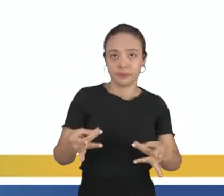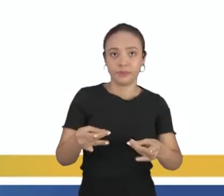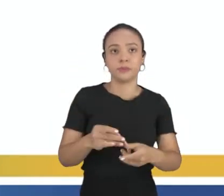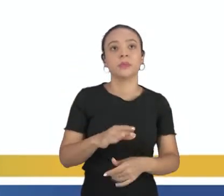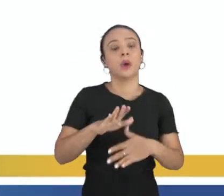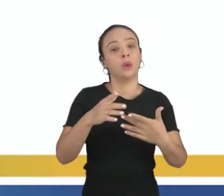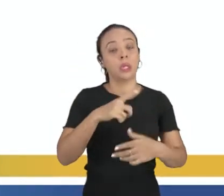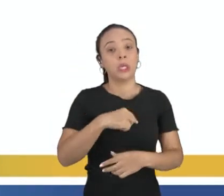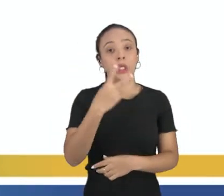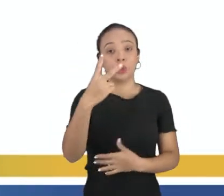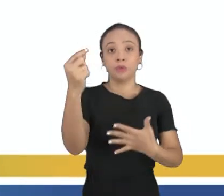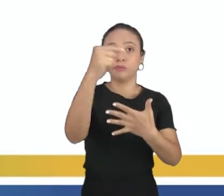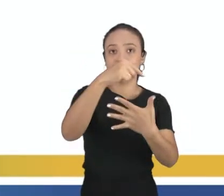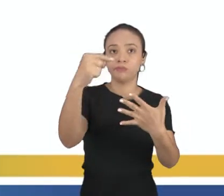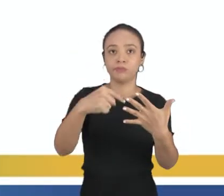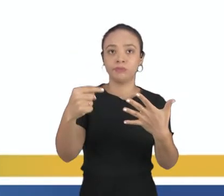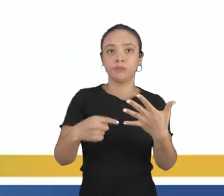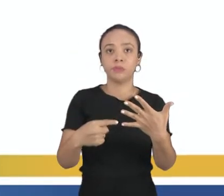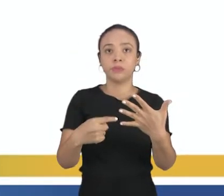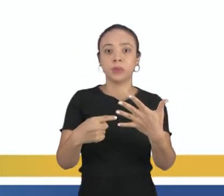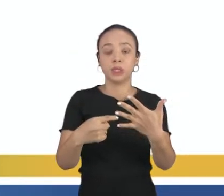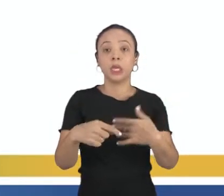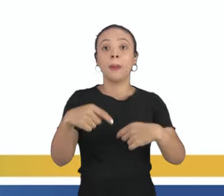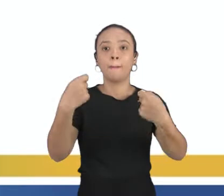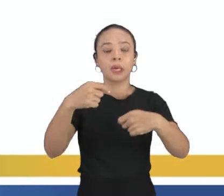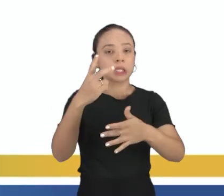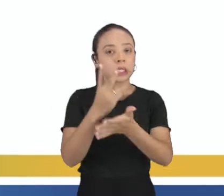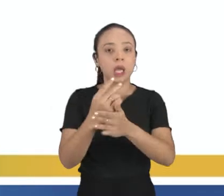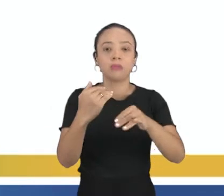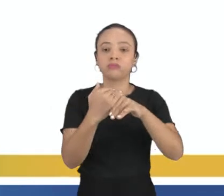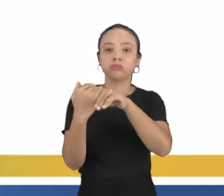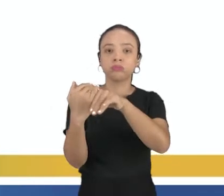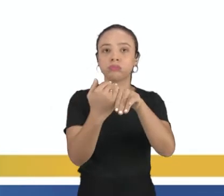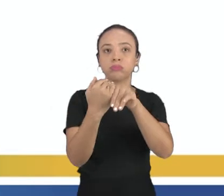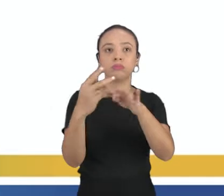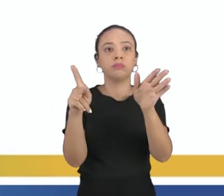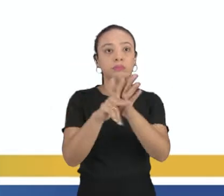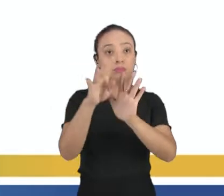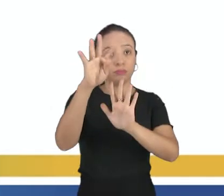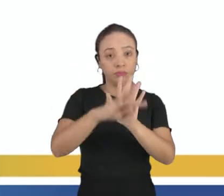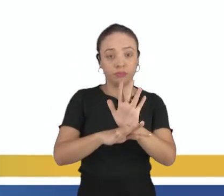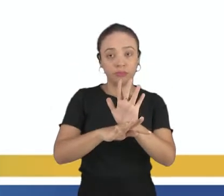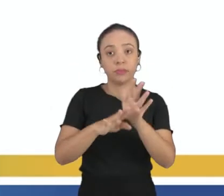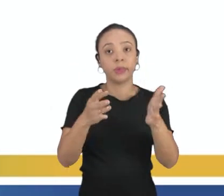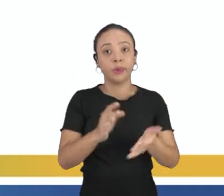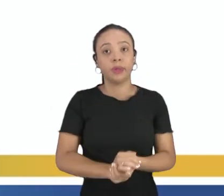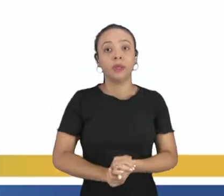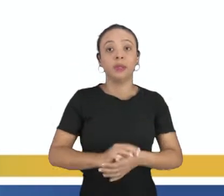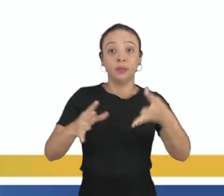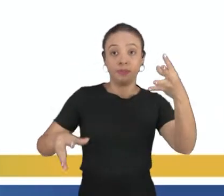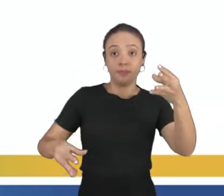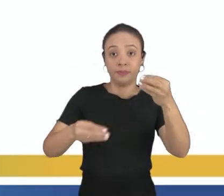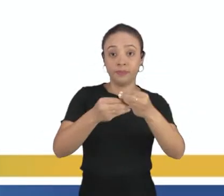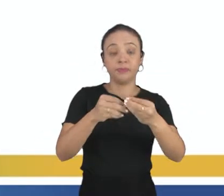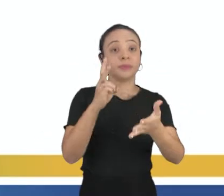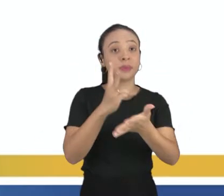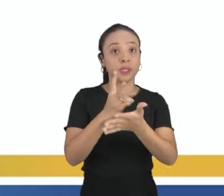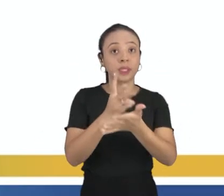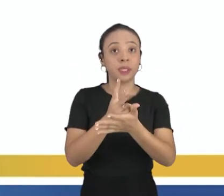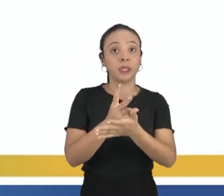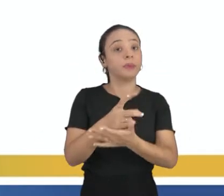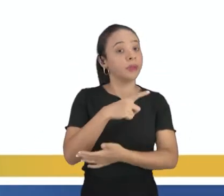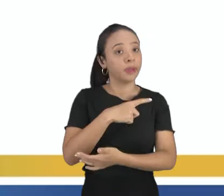são dois elementos que devem estar em perfeito equilíbrio em seu texto. Ou seja, na resenha você vai sempre lidar com